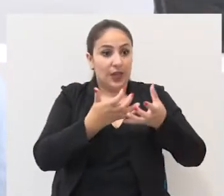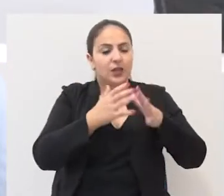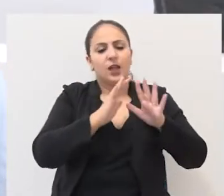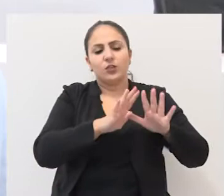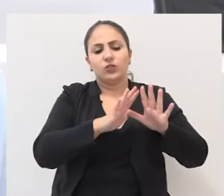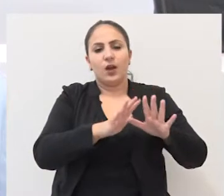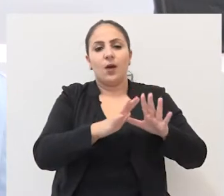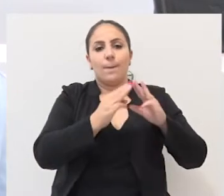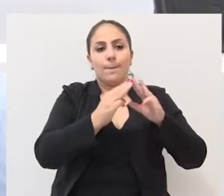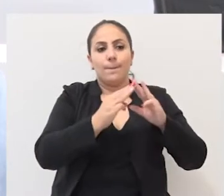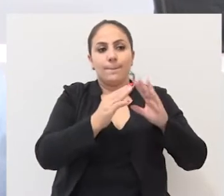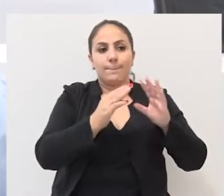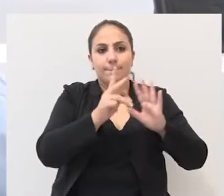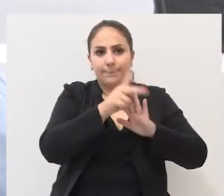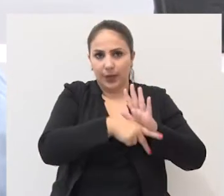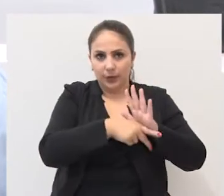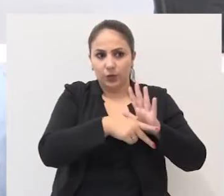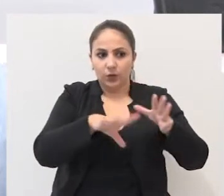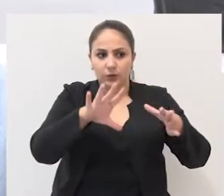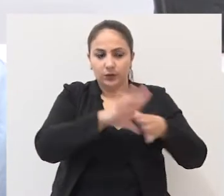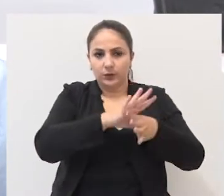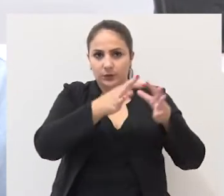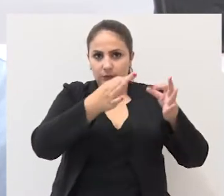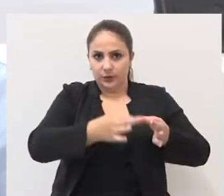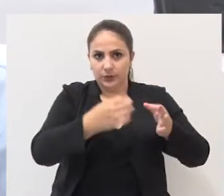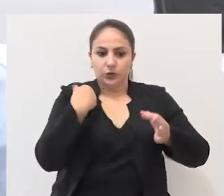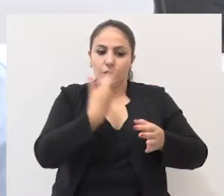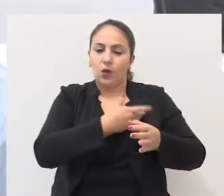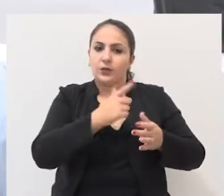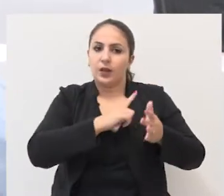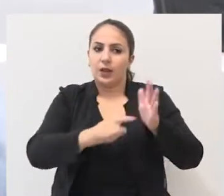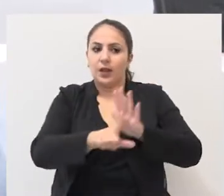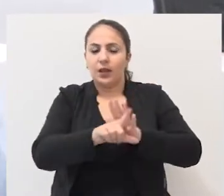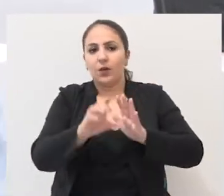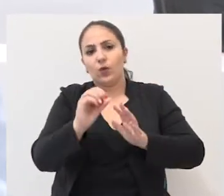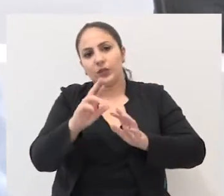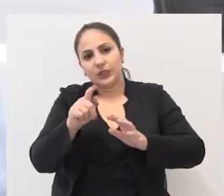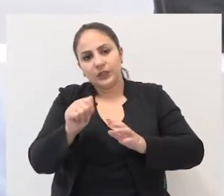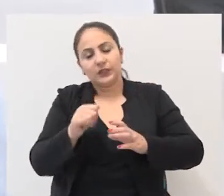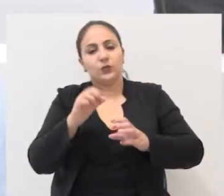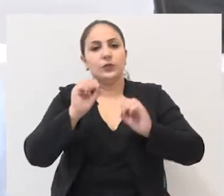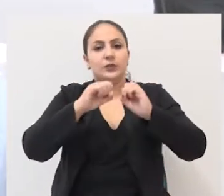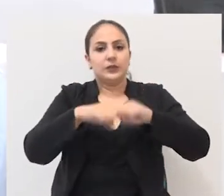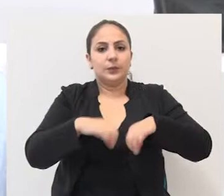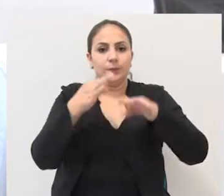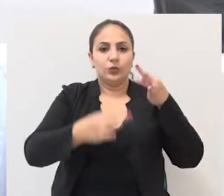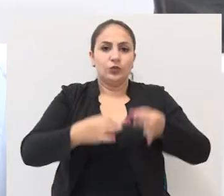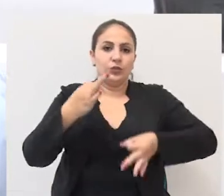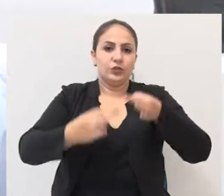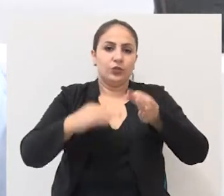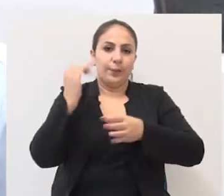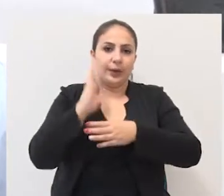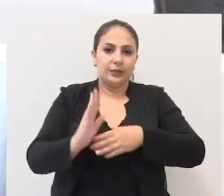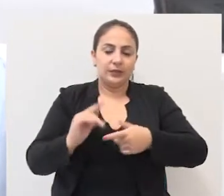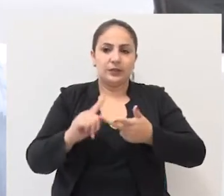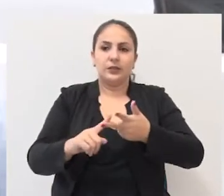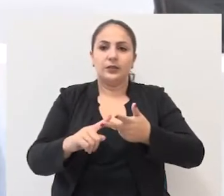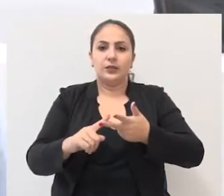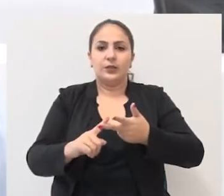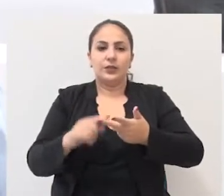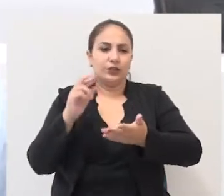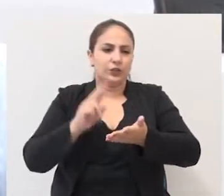Municipal de Educação, né, em consonância com a nossa lei orgânica, com o nosso sistema jurídico brasileiro, com a Constituição Federal, com o nosso